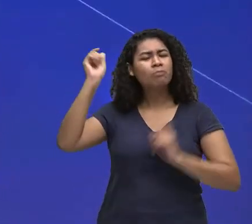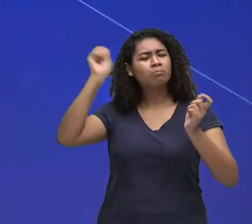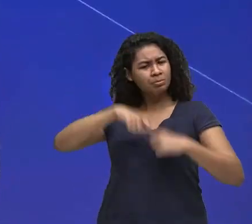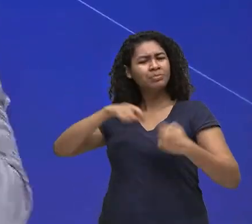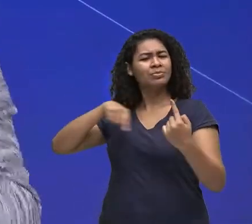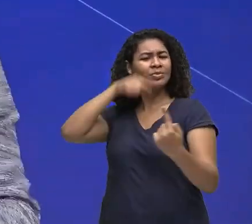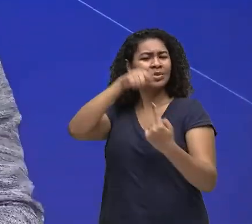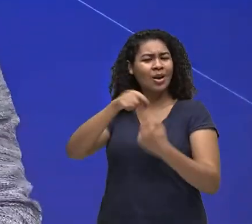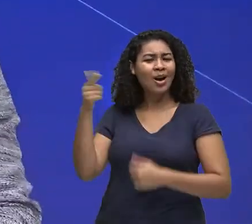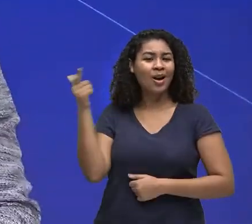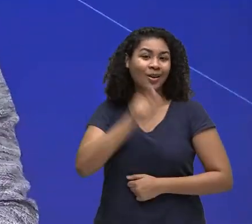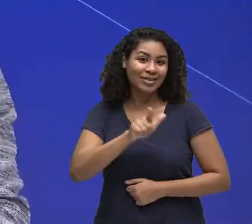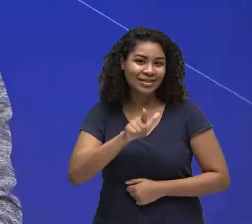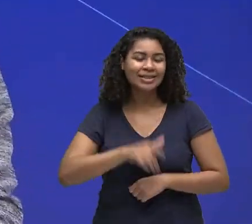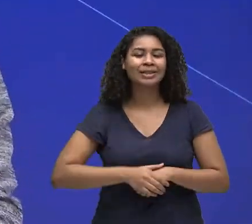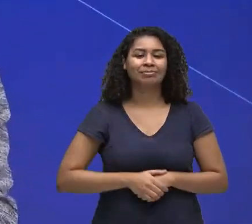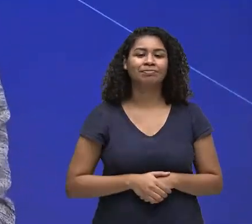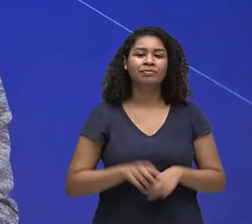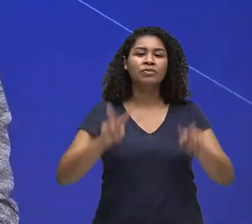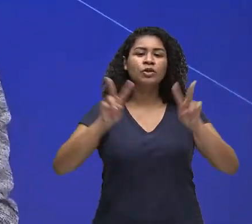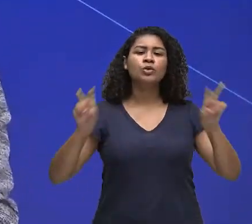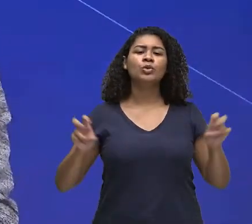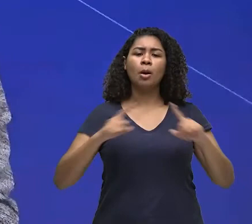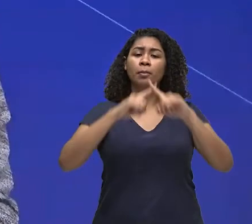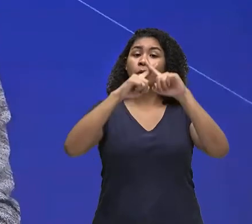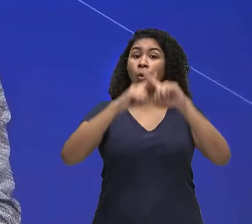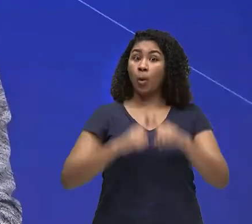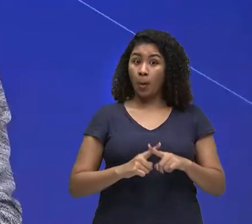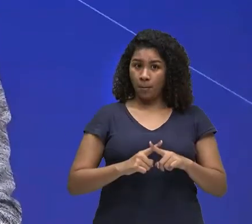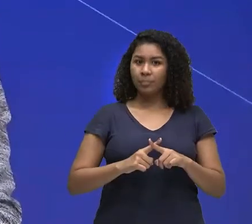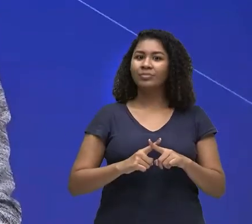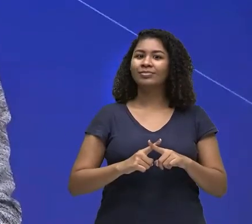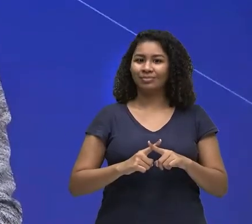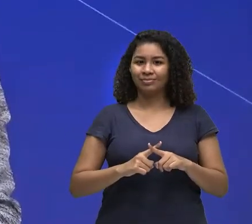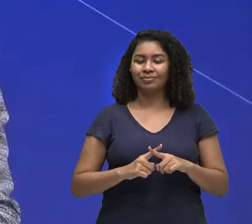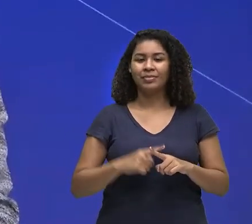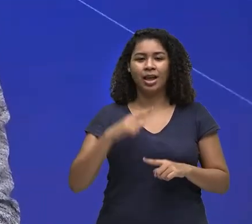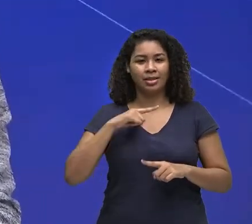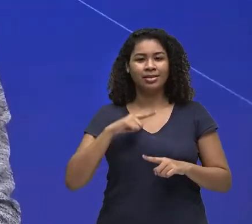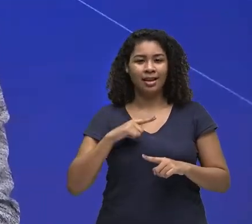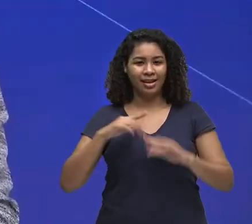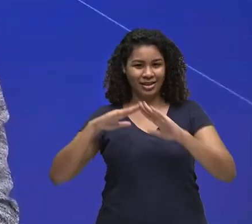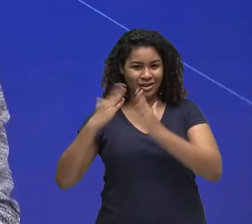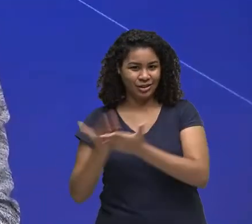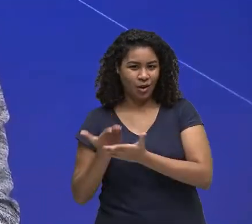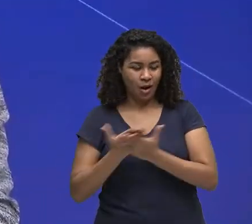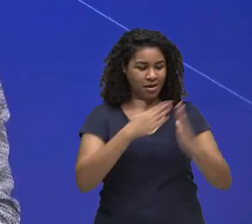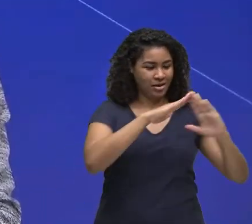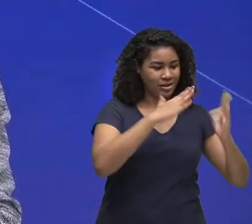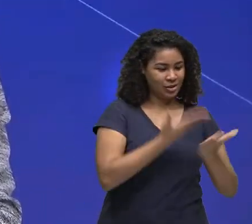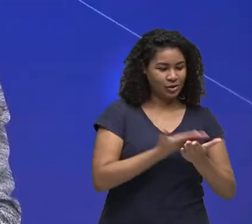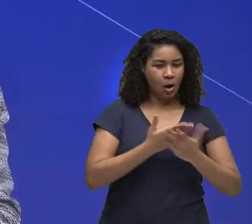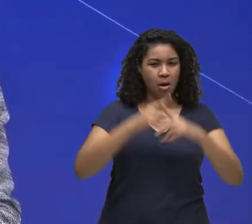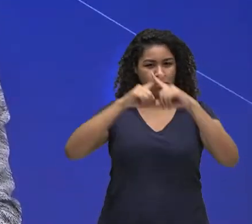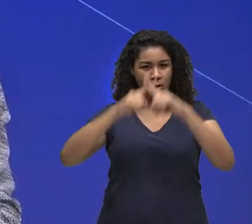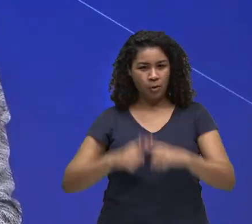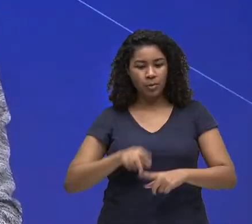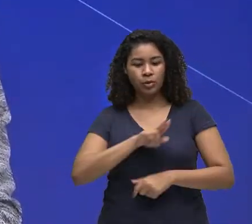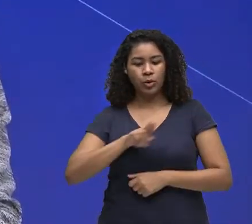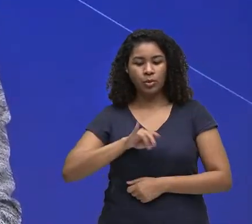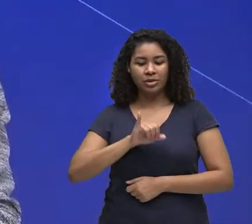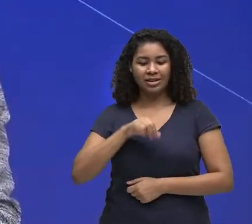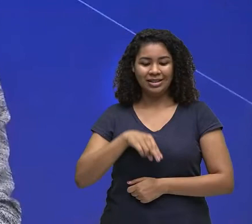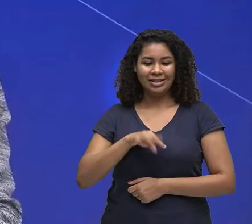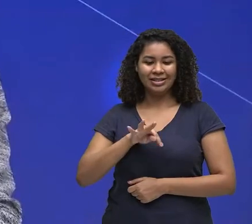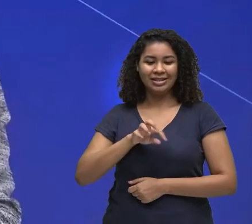Inclusive, falando dos campeonatos, né? Estava falando um pouco dos jogos escolares, você falou do Interclasse também, lembrei do Interclasse, mas tem